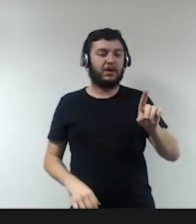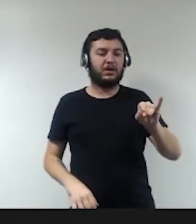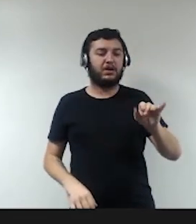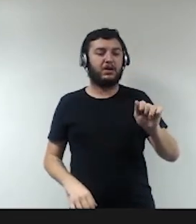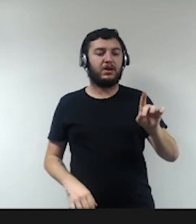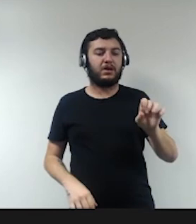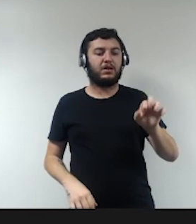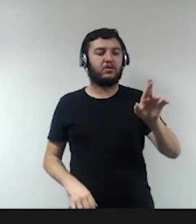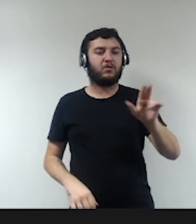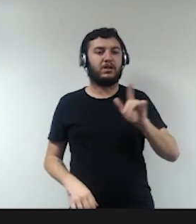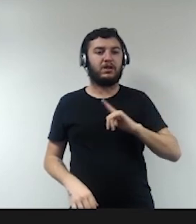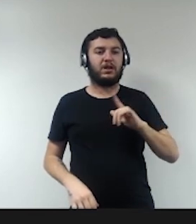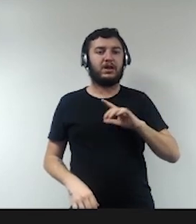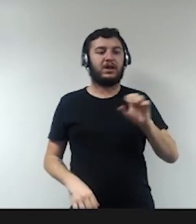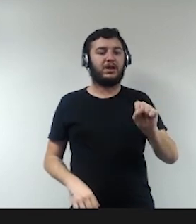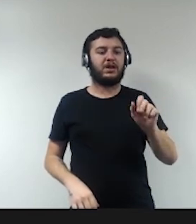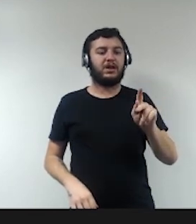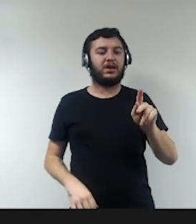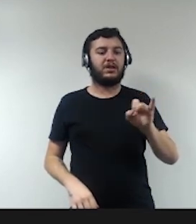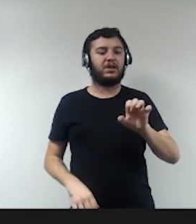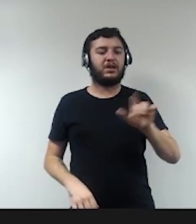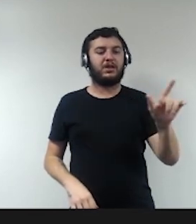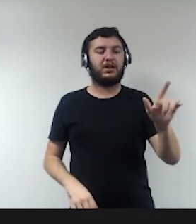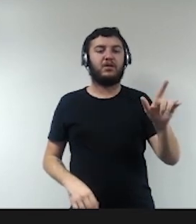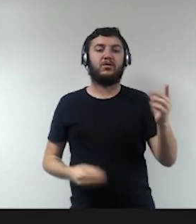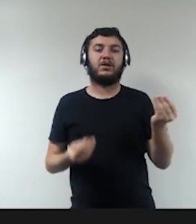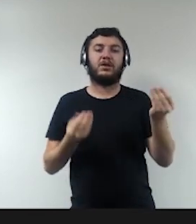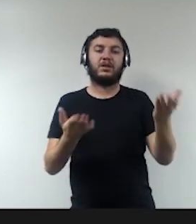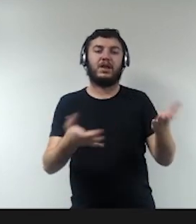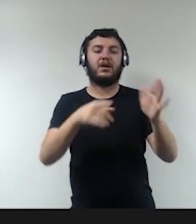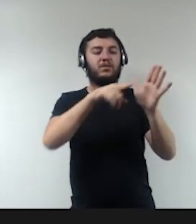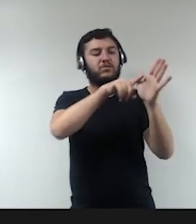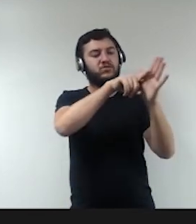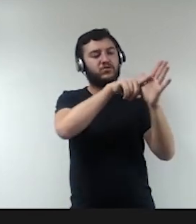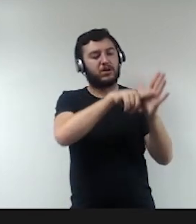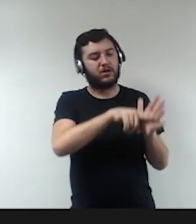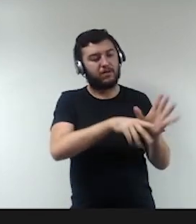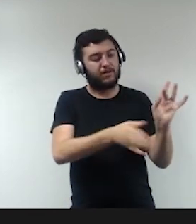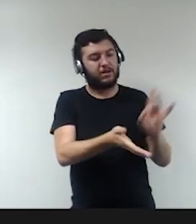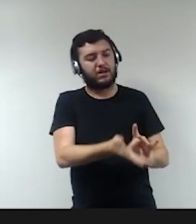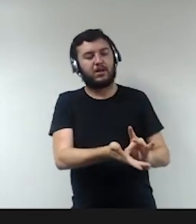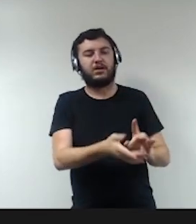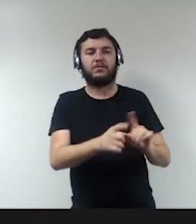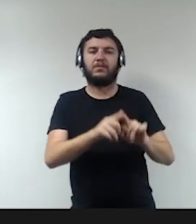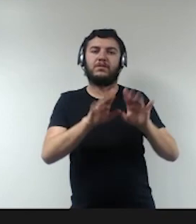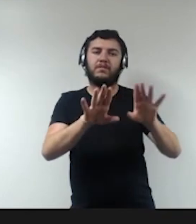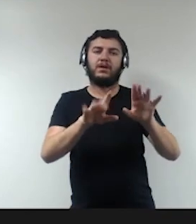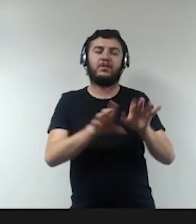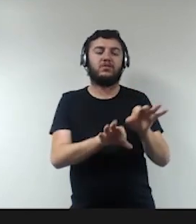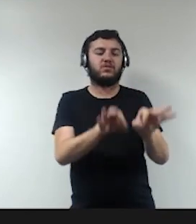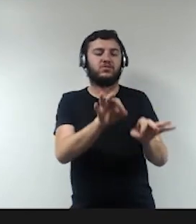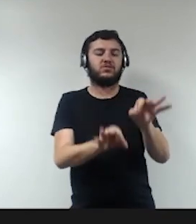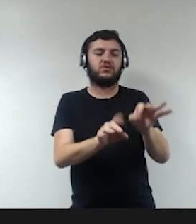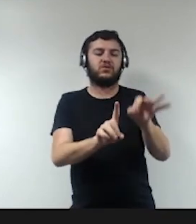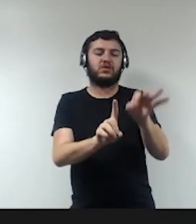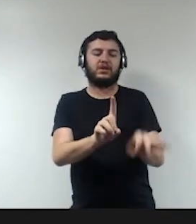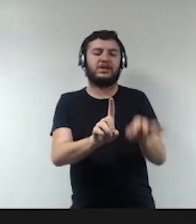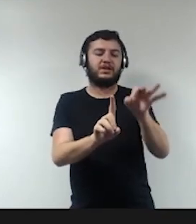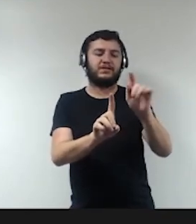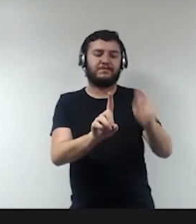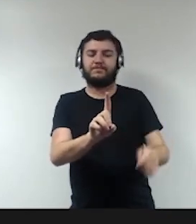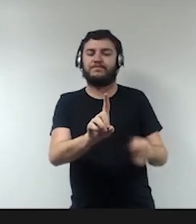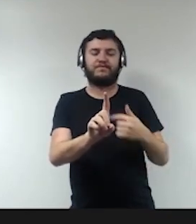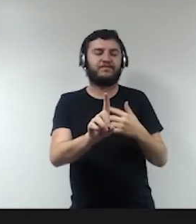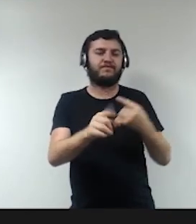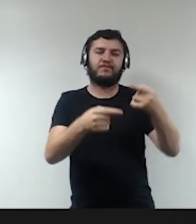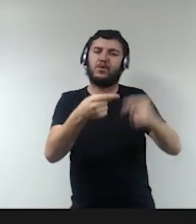mediação avaliativa, que dê um diagnóstico real, fale para partes o que o juiz não pode falar, em termos de